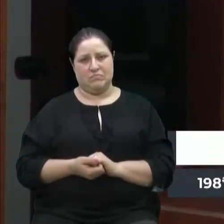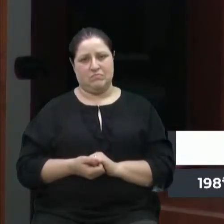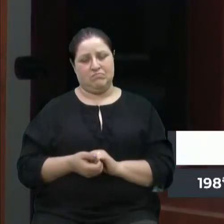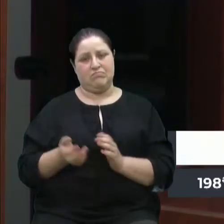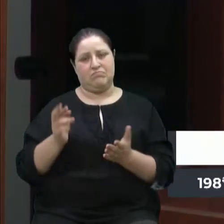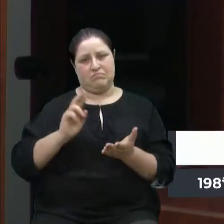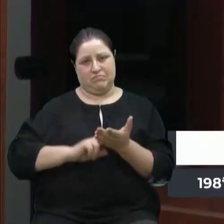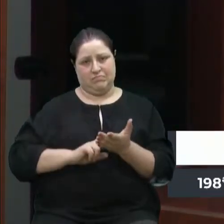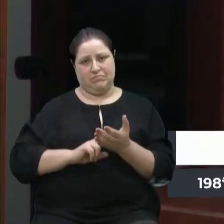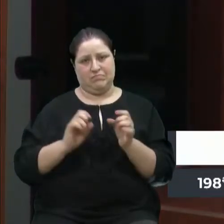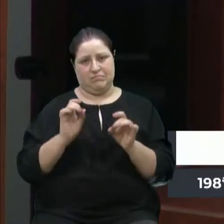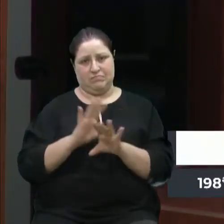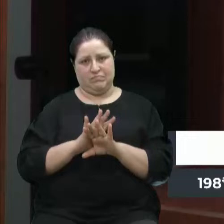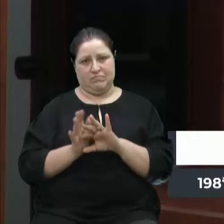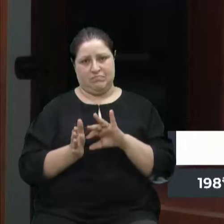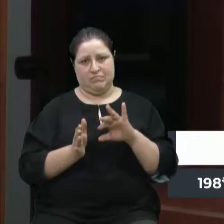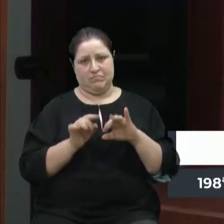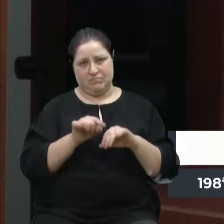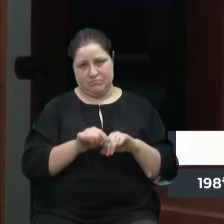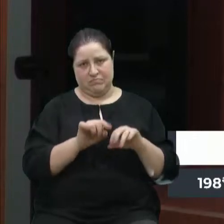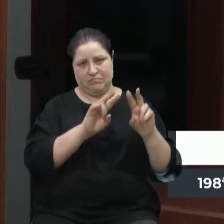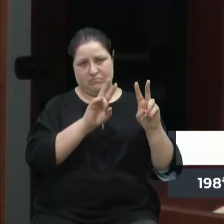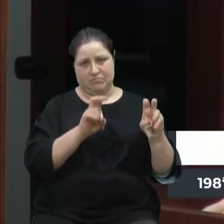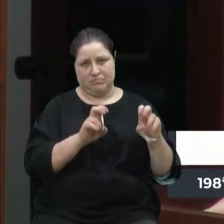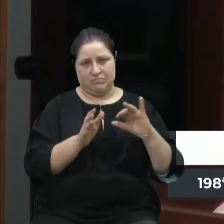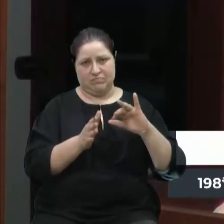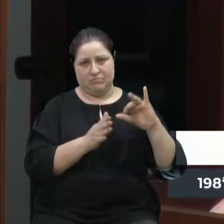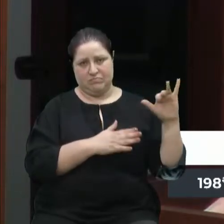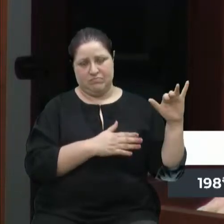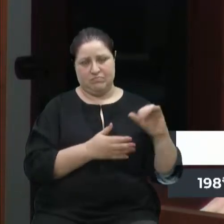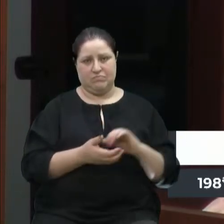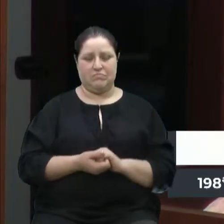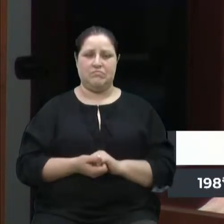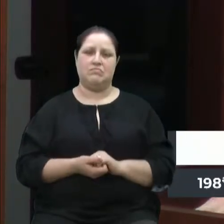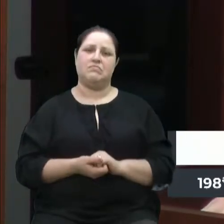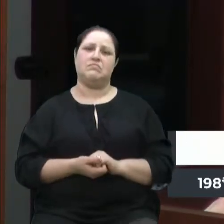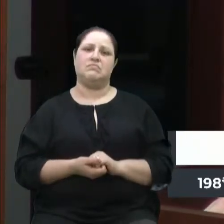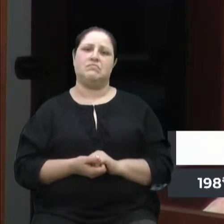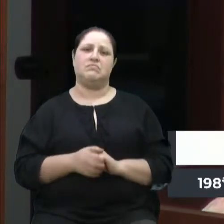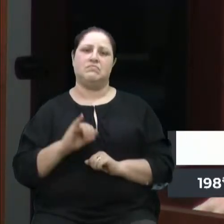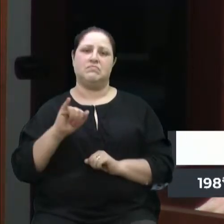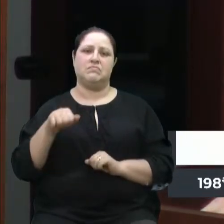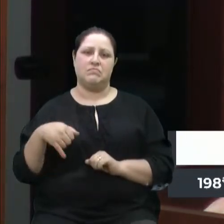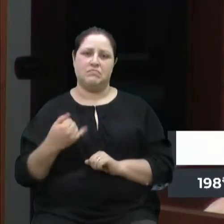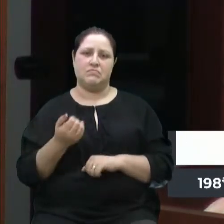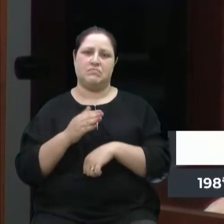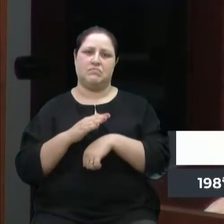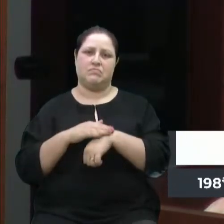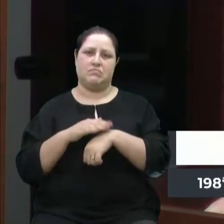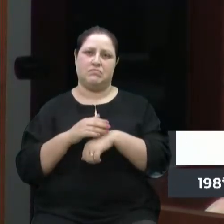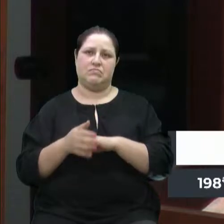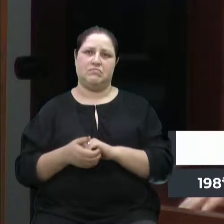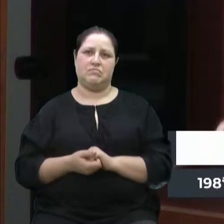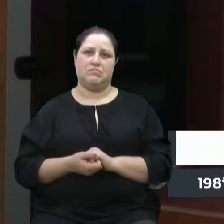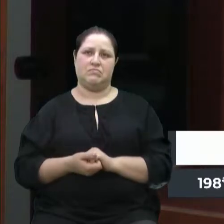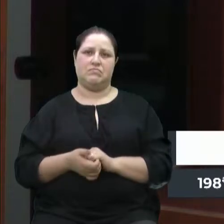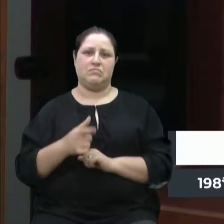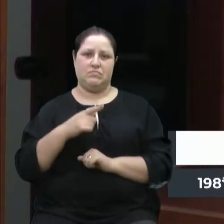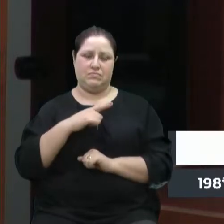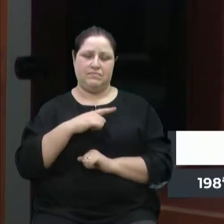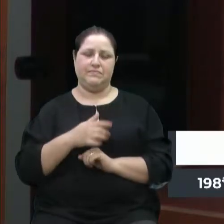registro com relação a essa temática. E vou aproveitar esse tempo que que